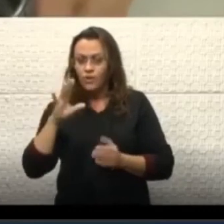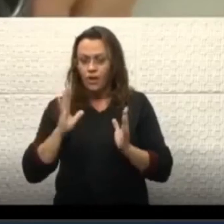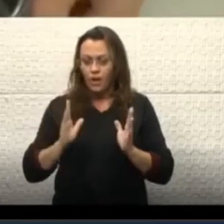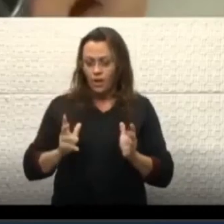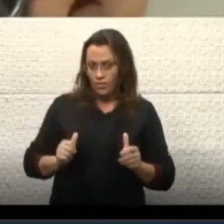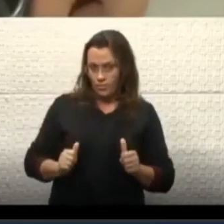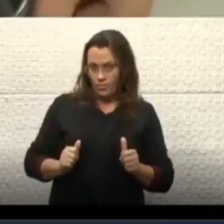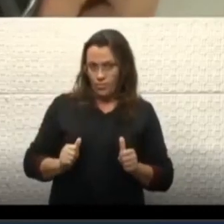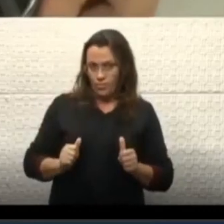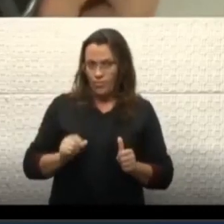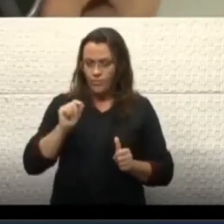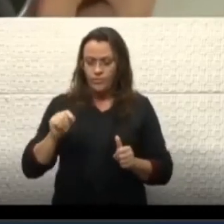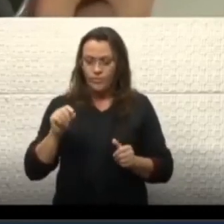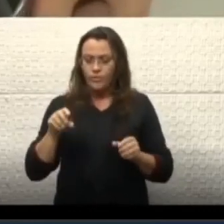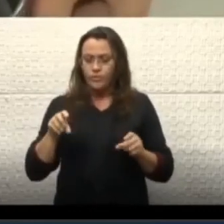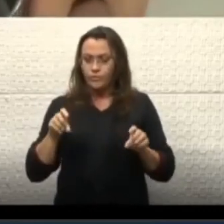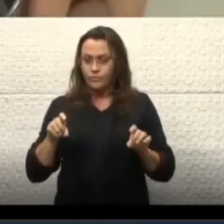de milho.